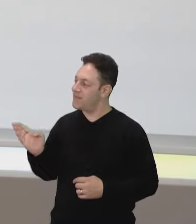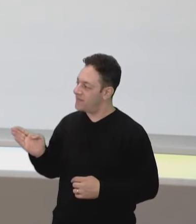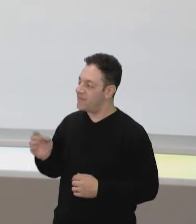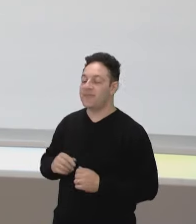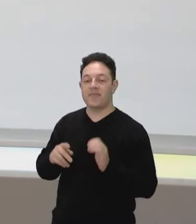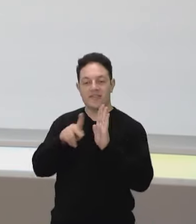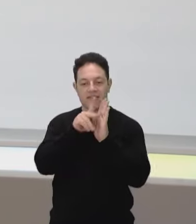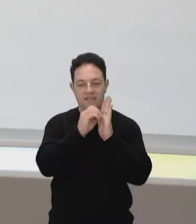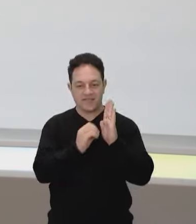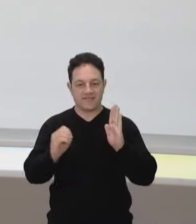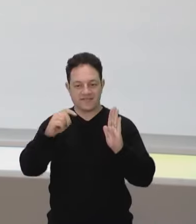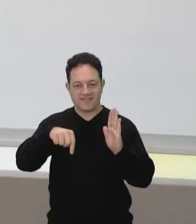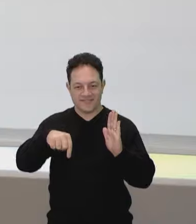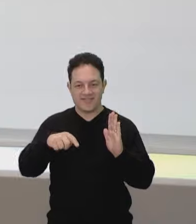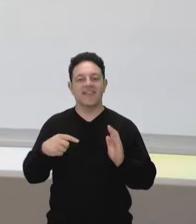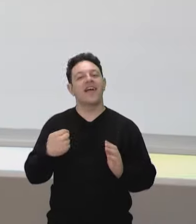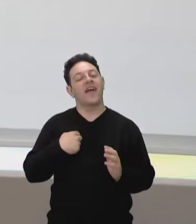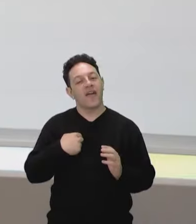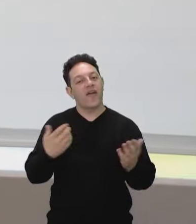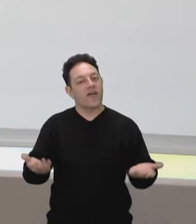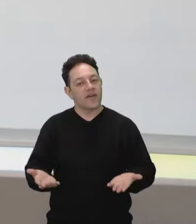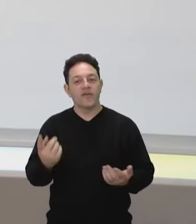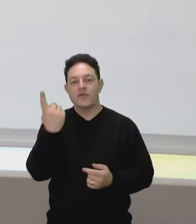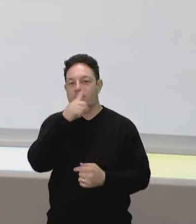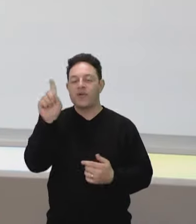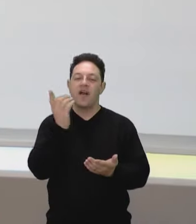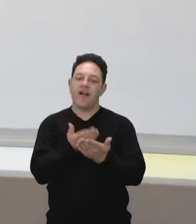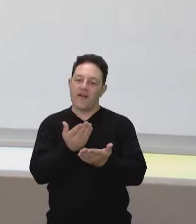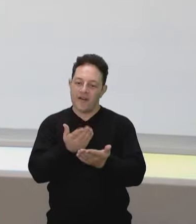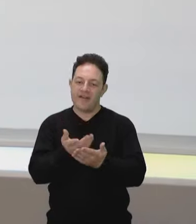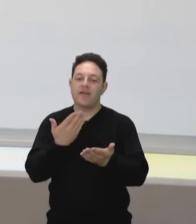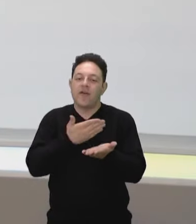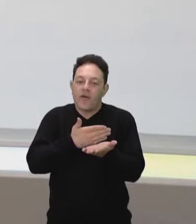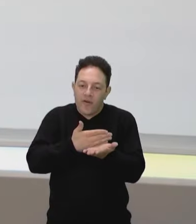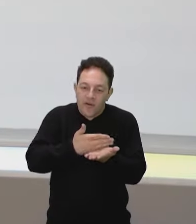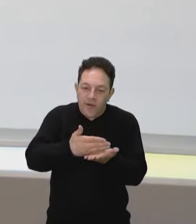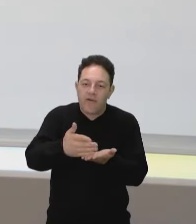de Mídias, e hoje nós vamos aí para a nossa última aula de introdução,